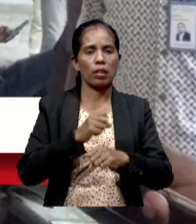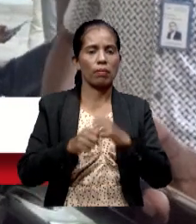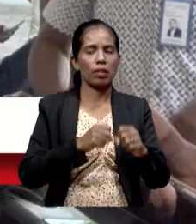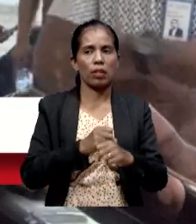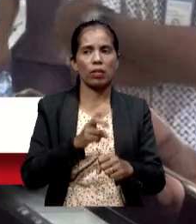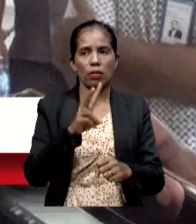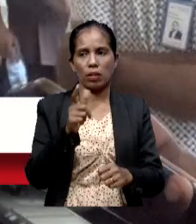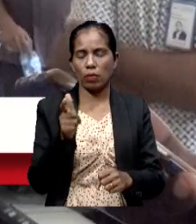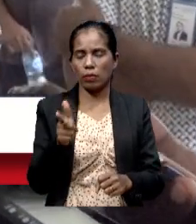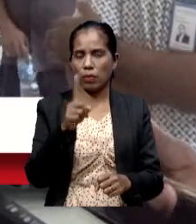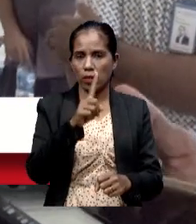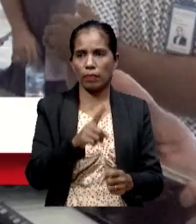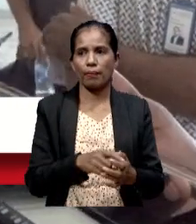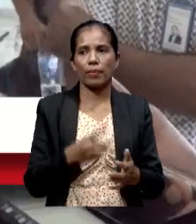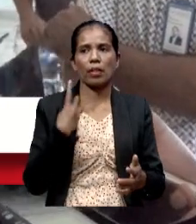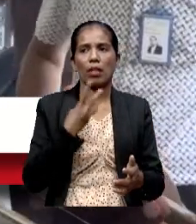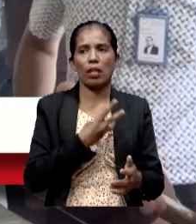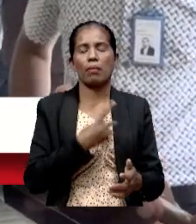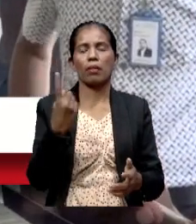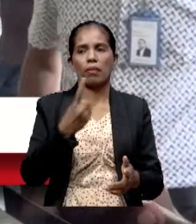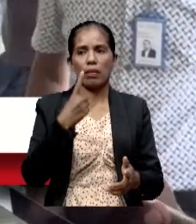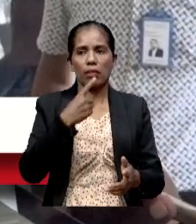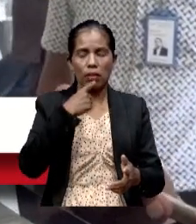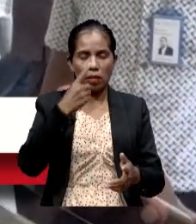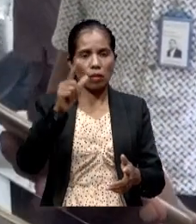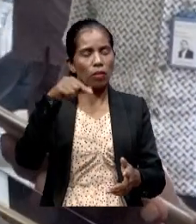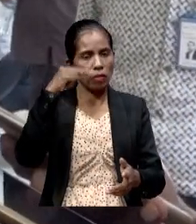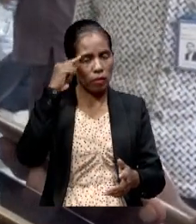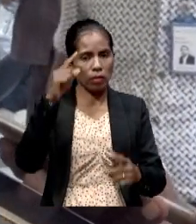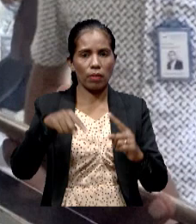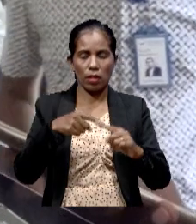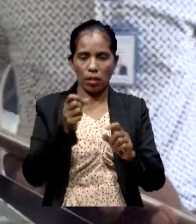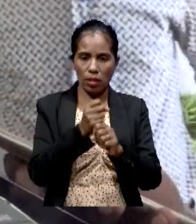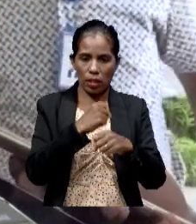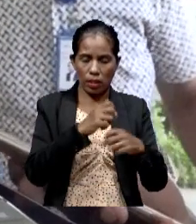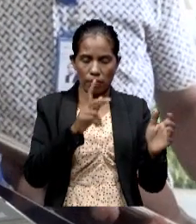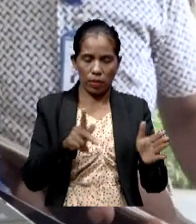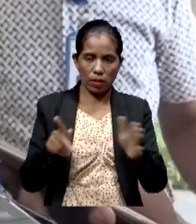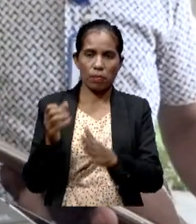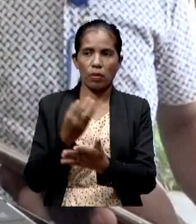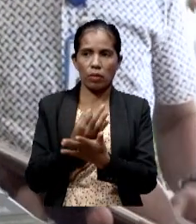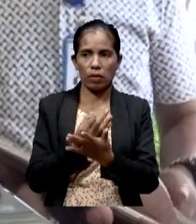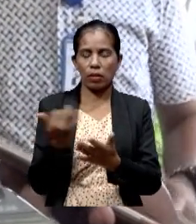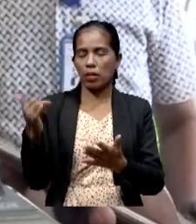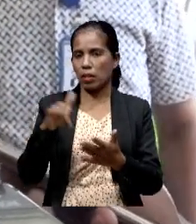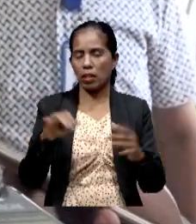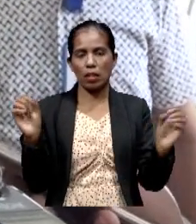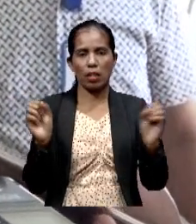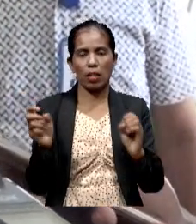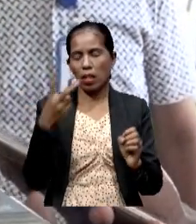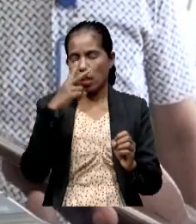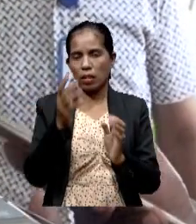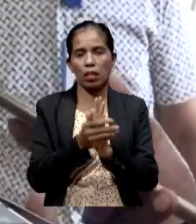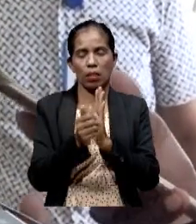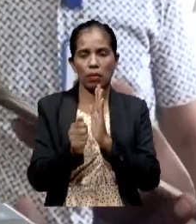2021, mas nem me cambio sempre a TTB, cada governo vai ir a halo plano do orçamento, né? Se la suga, se a capacidade a